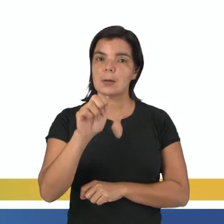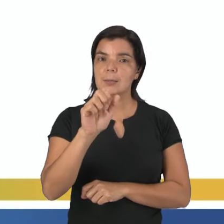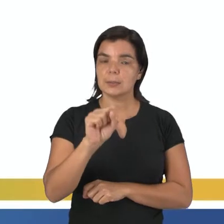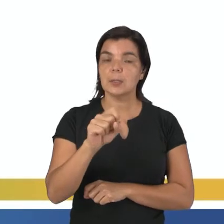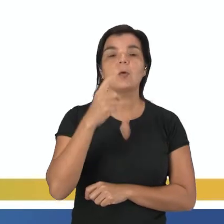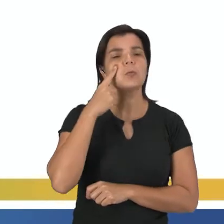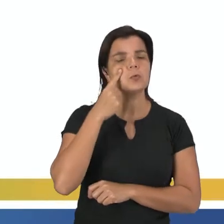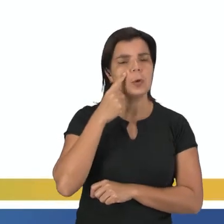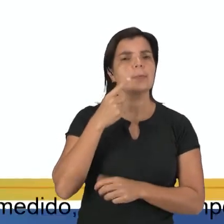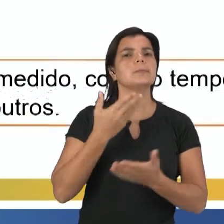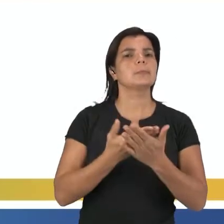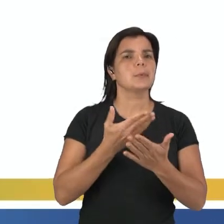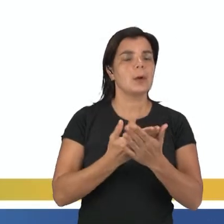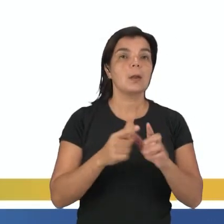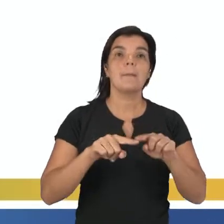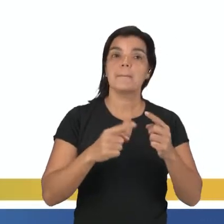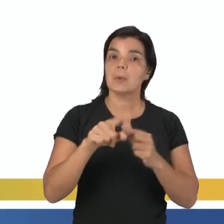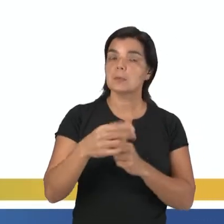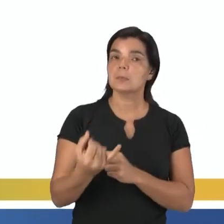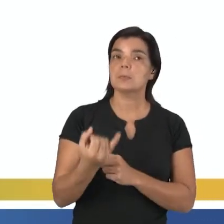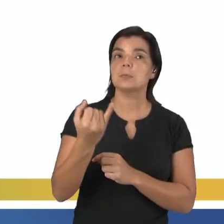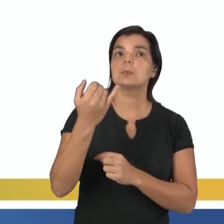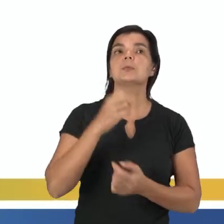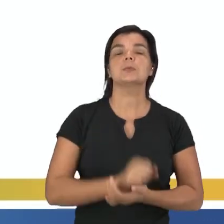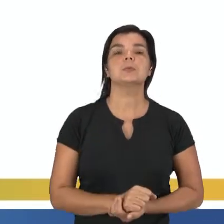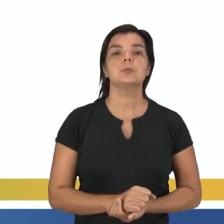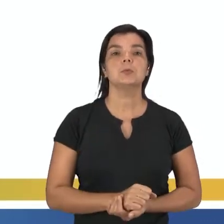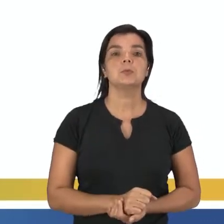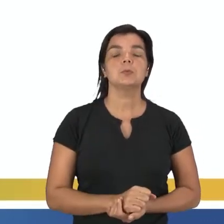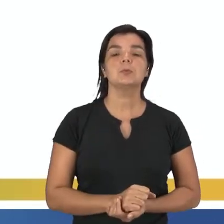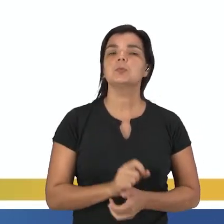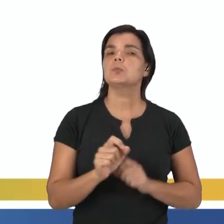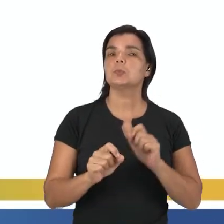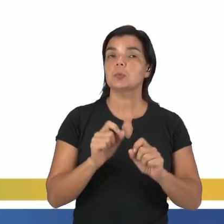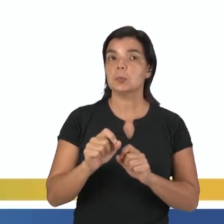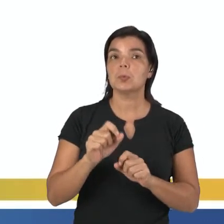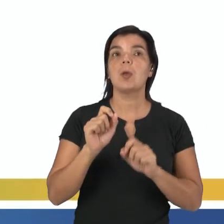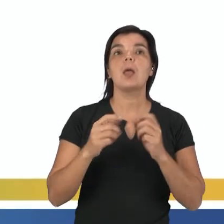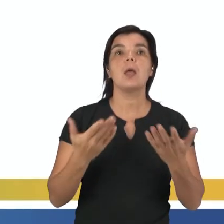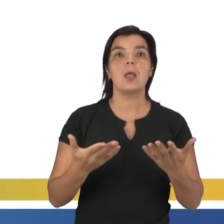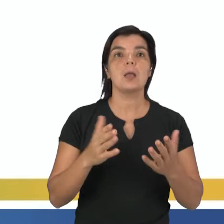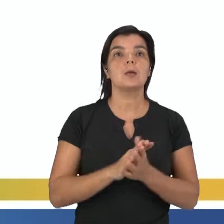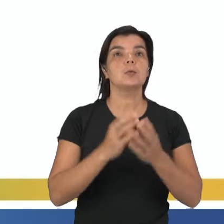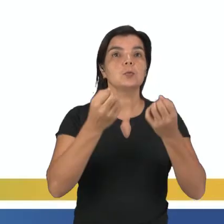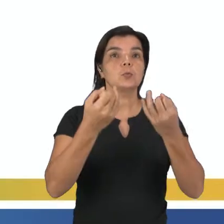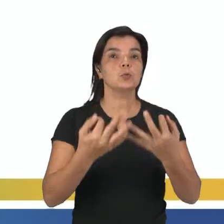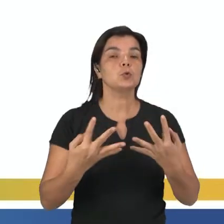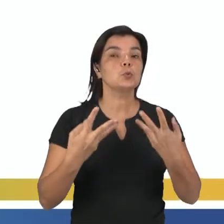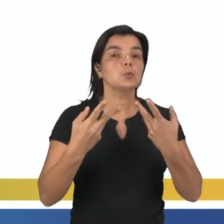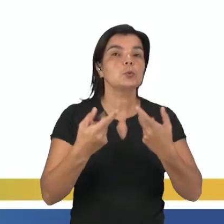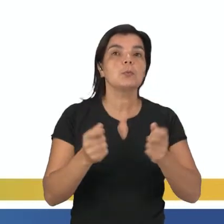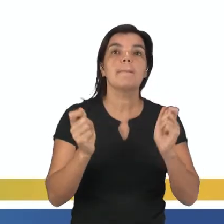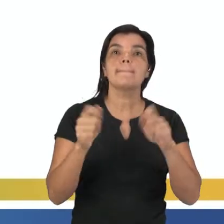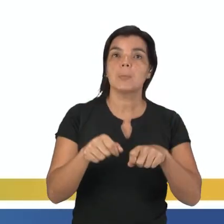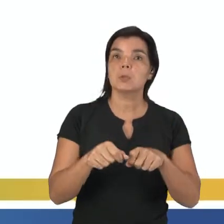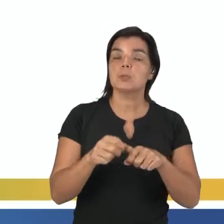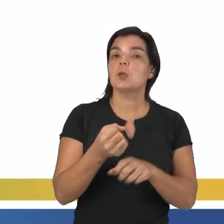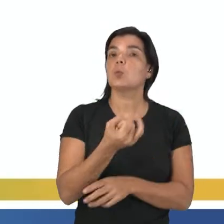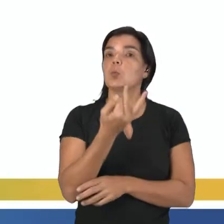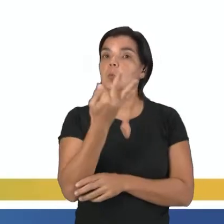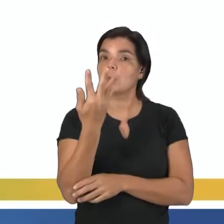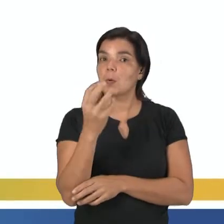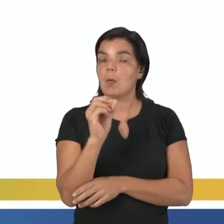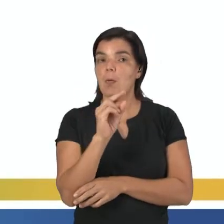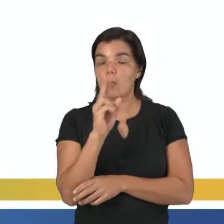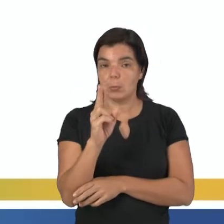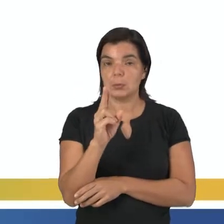ouviu muito falar nas outras aulas, mas é muito importante, né? Então, grandezas, né? Definimos por tudo aquilo que podemos